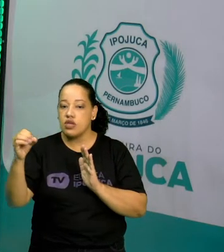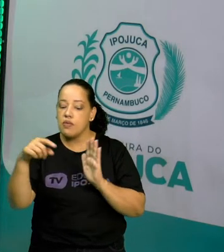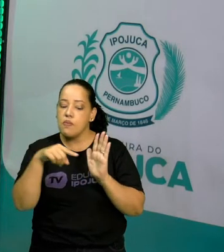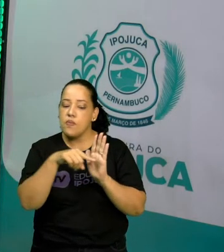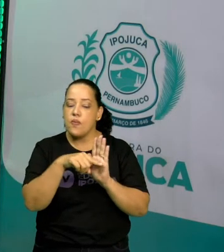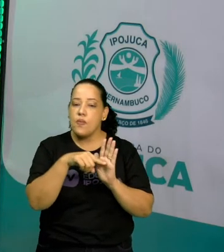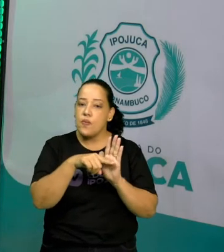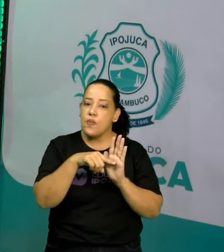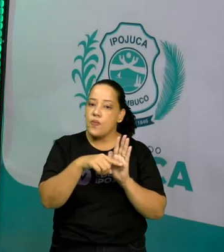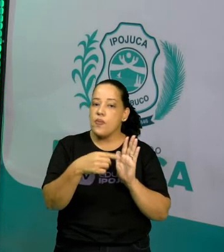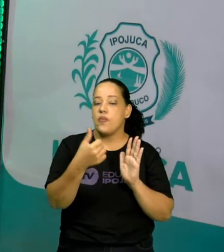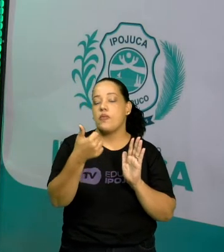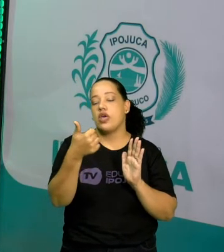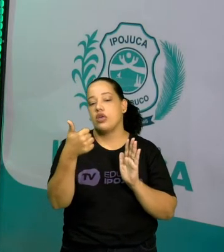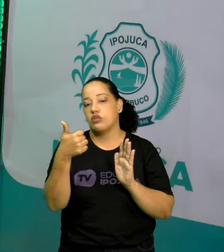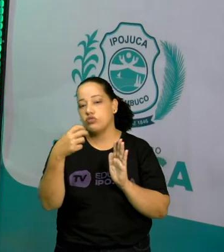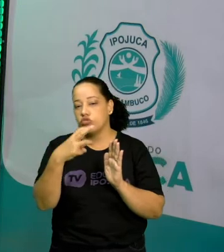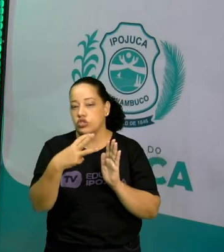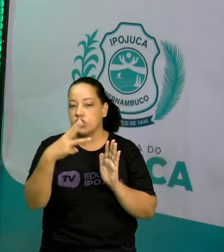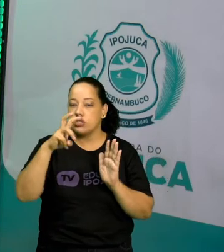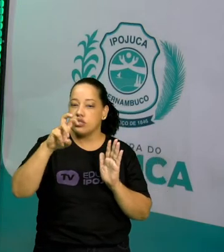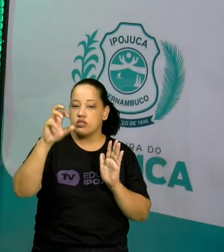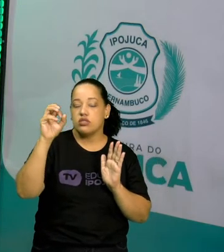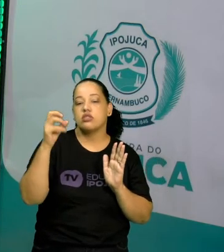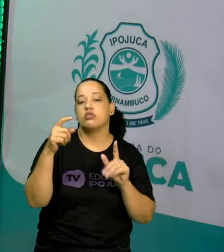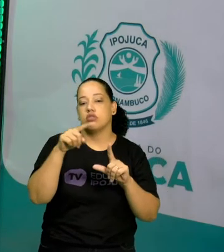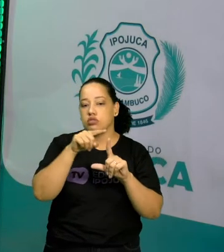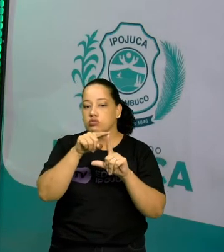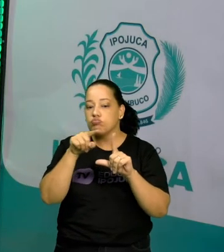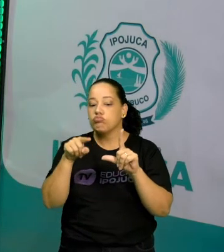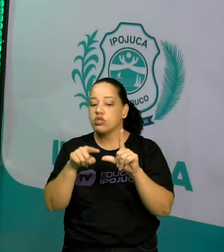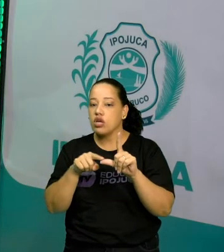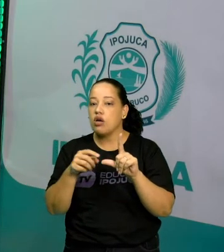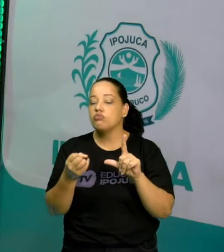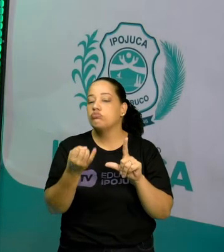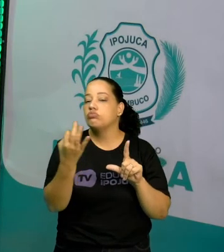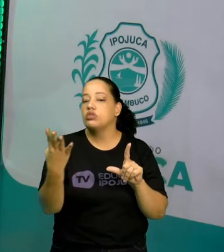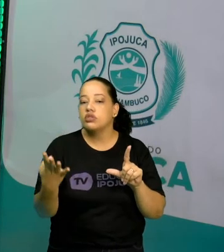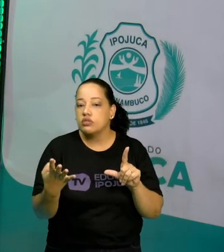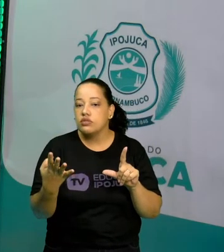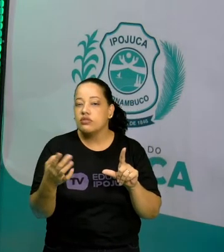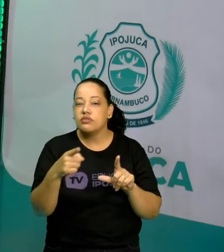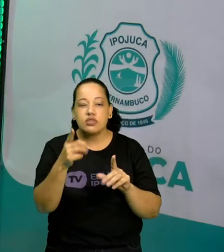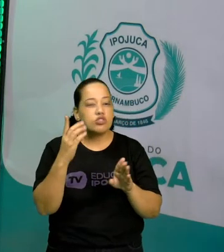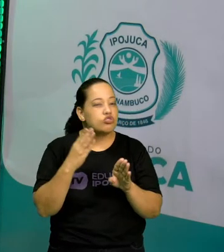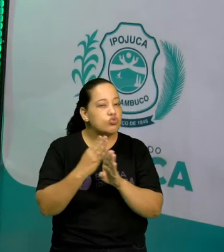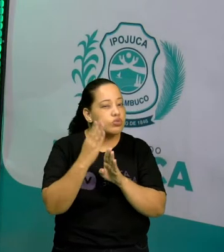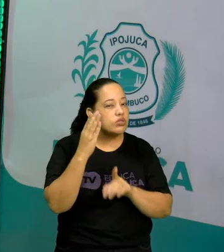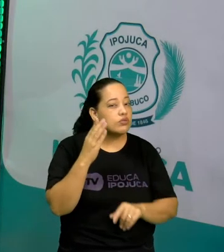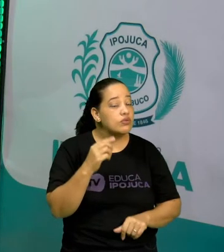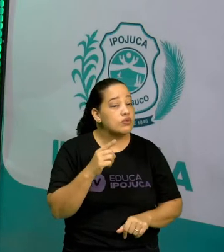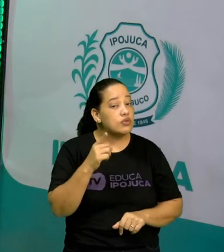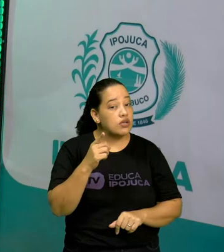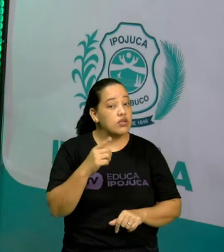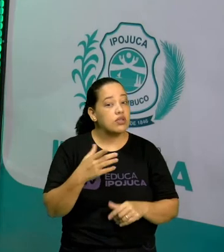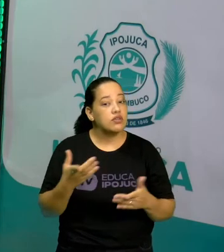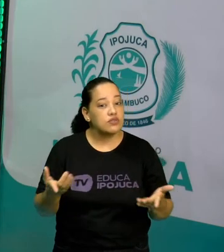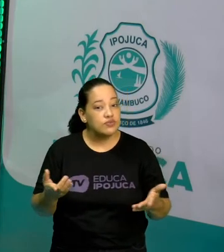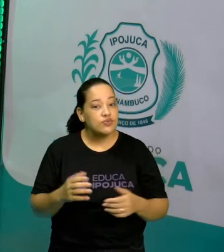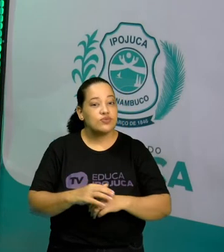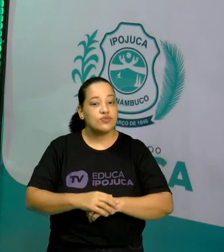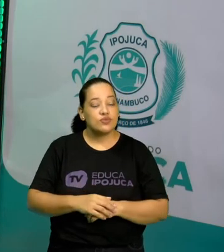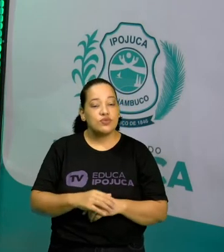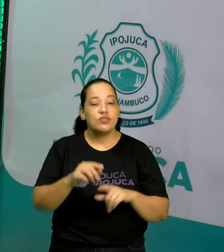graus vai ser igual a 45 graus. Já deu para descobrir aqui que esse ângulo